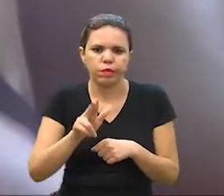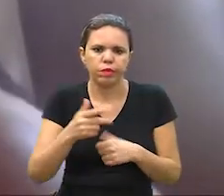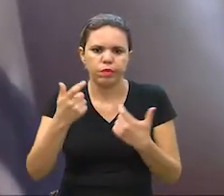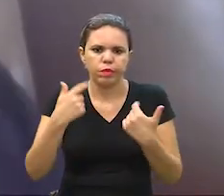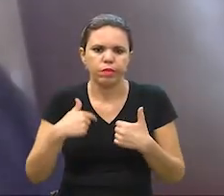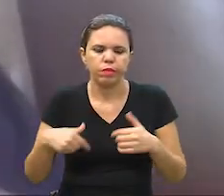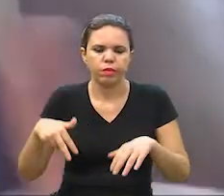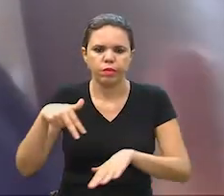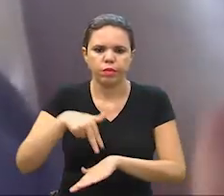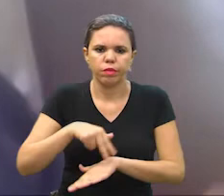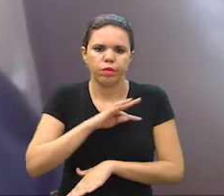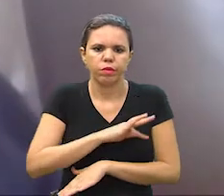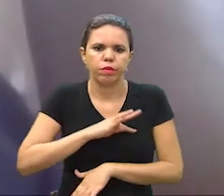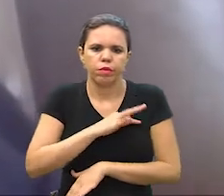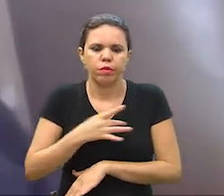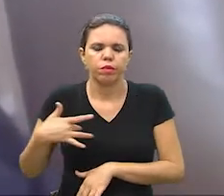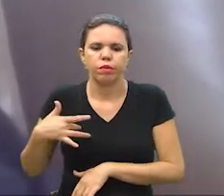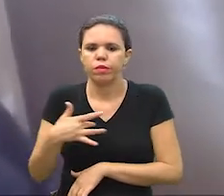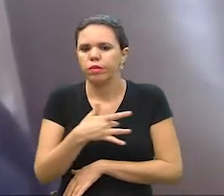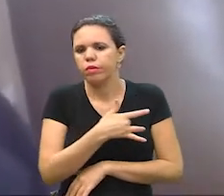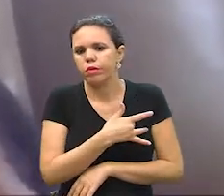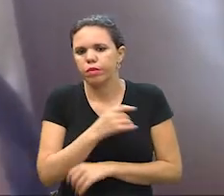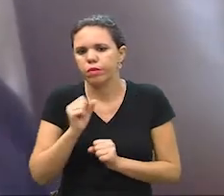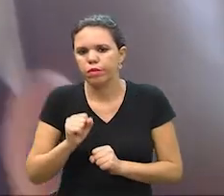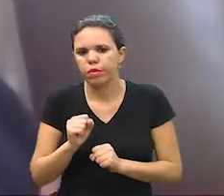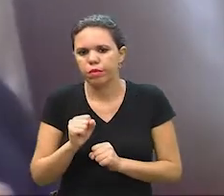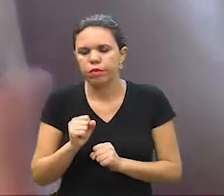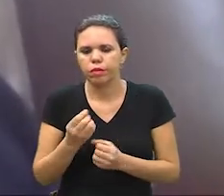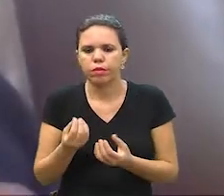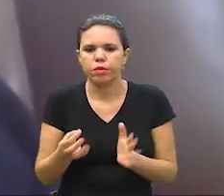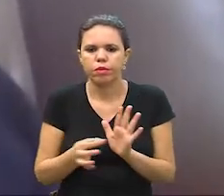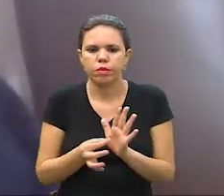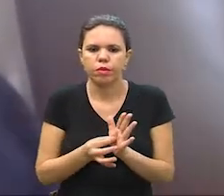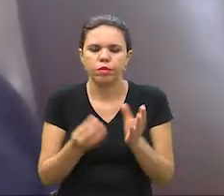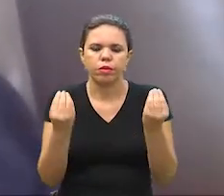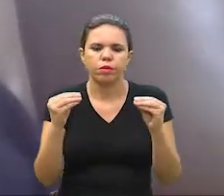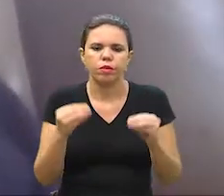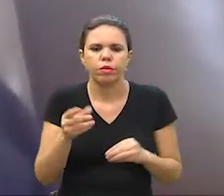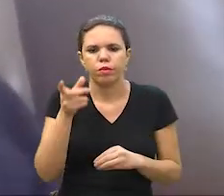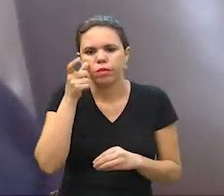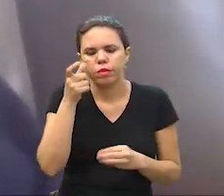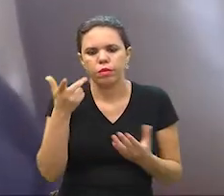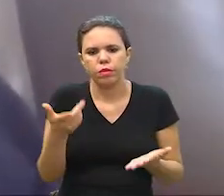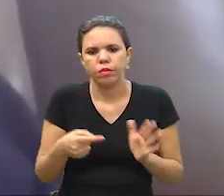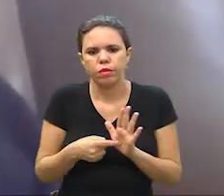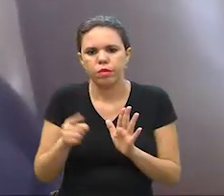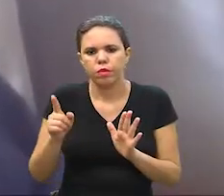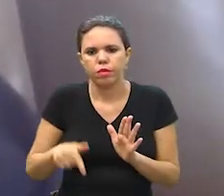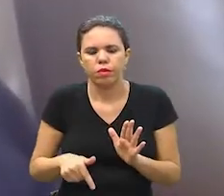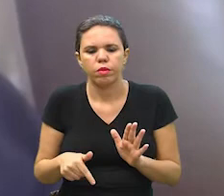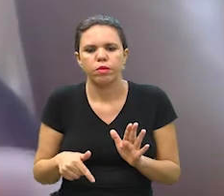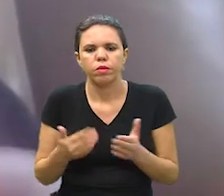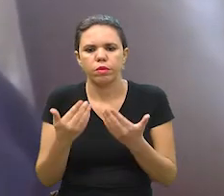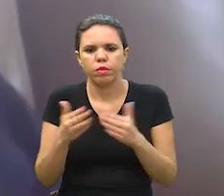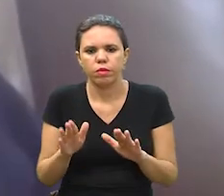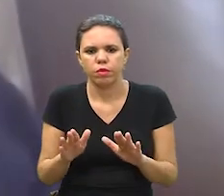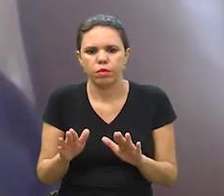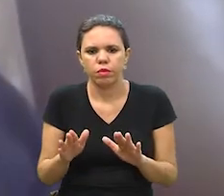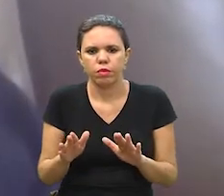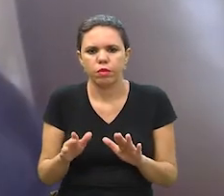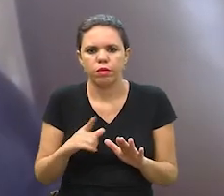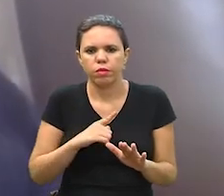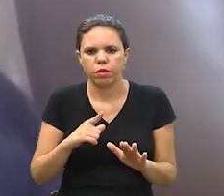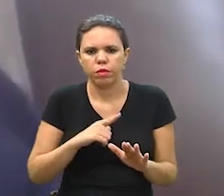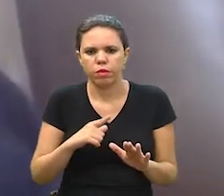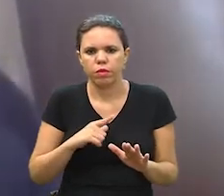nem eu, que vem aqui, técnico da área da saúde, poder estar sendo colocado e sendo ouvido, mostra um pouco a abertura que vocês estão